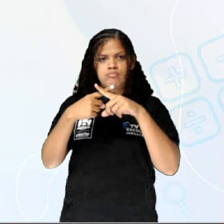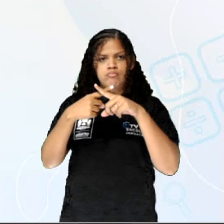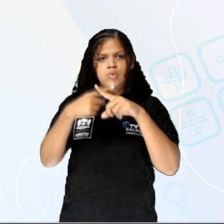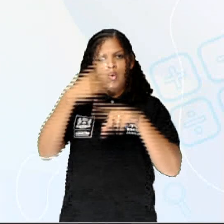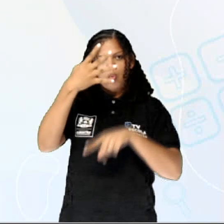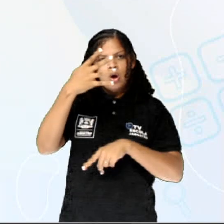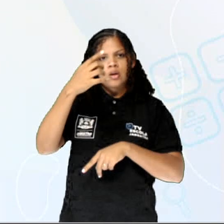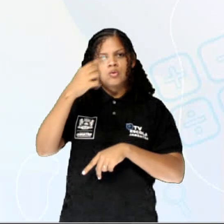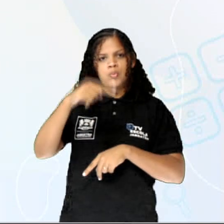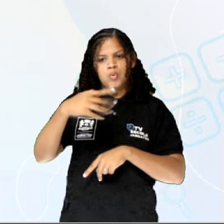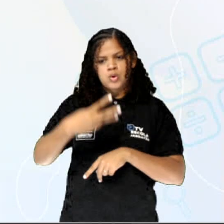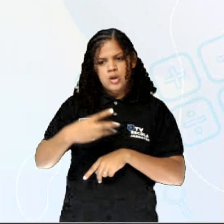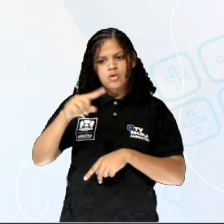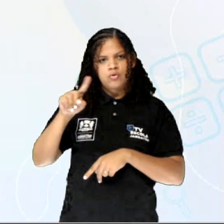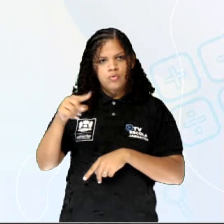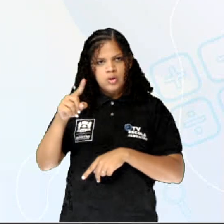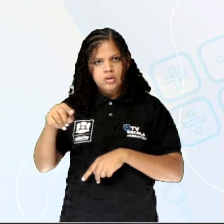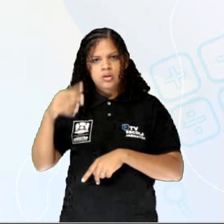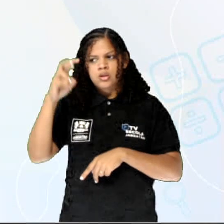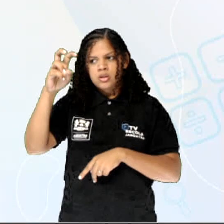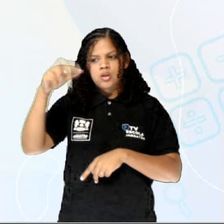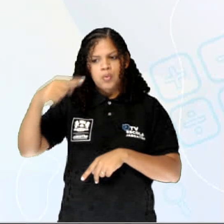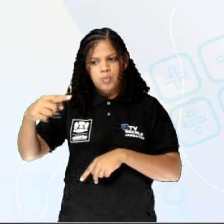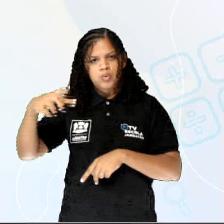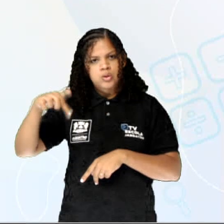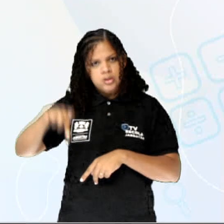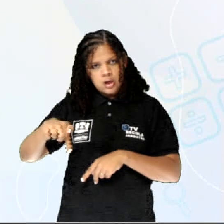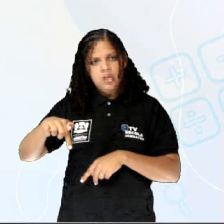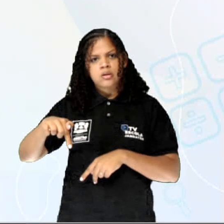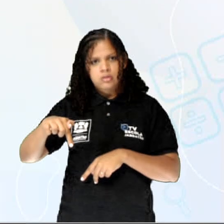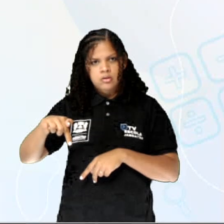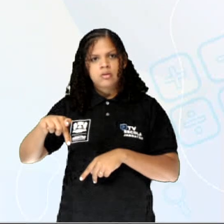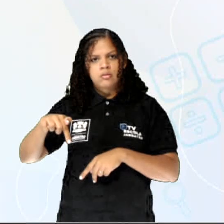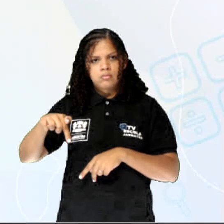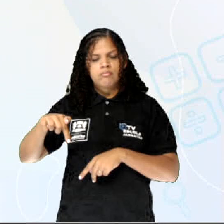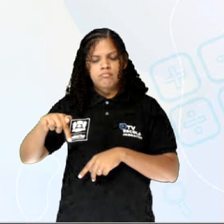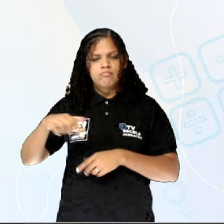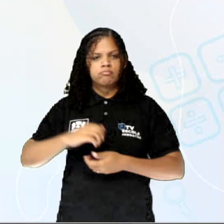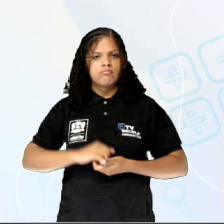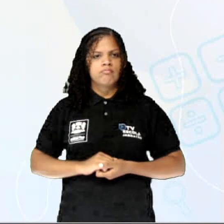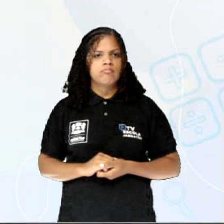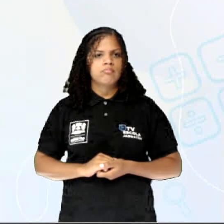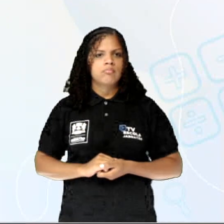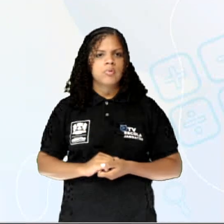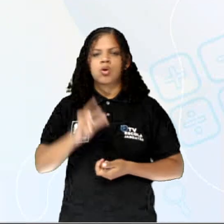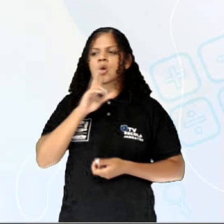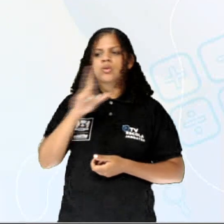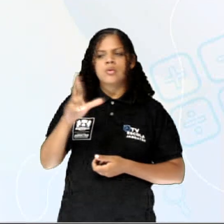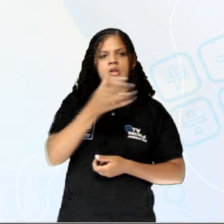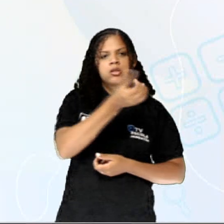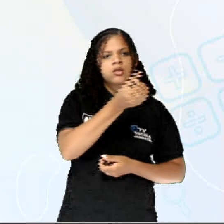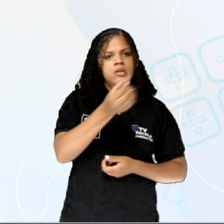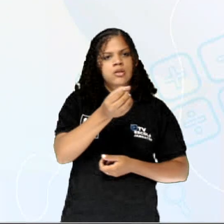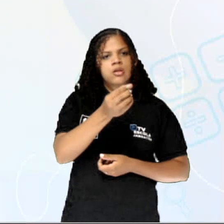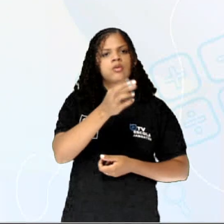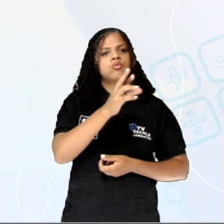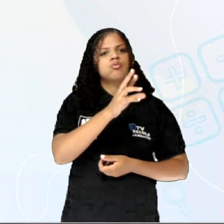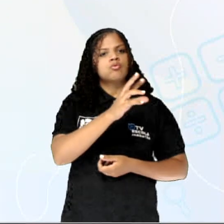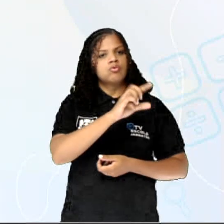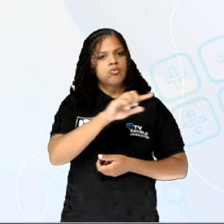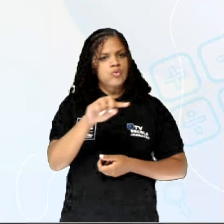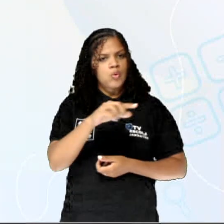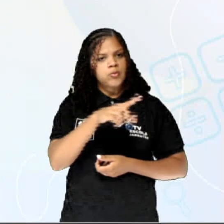essas grandezas, todas elas são diretamente proporcionais. Então, vamos agora armar essa regra de 3 composta. Então,